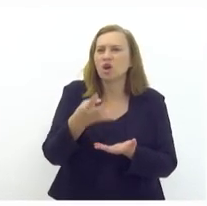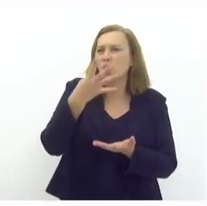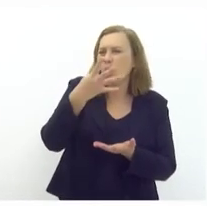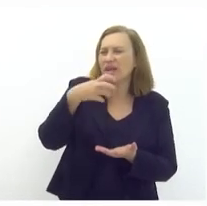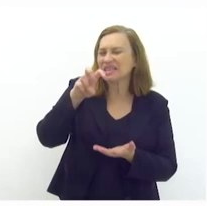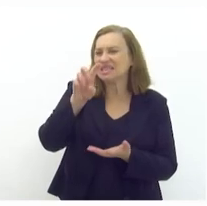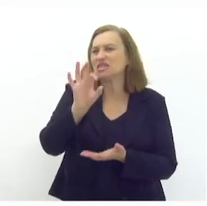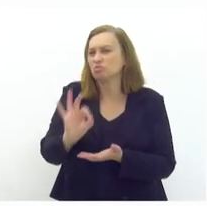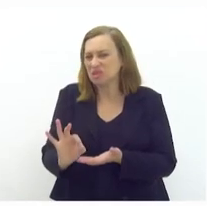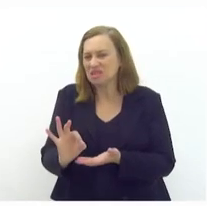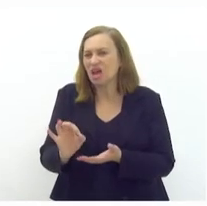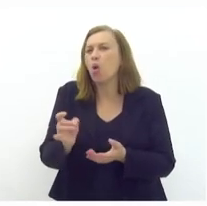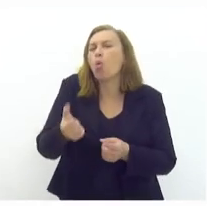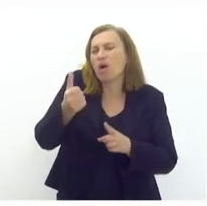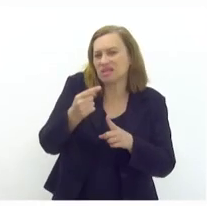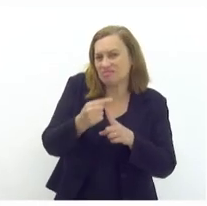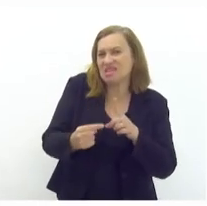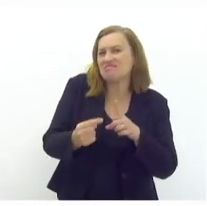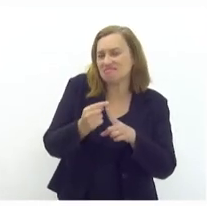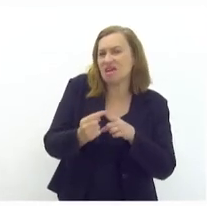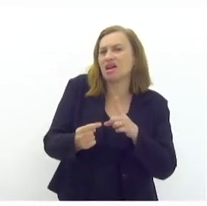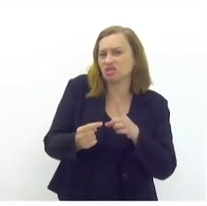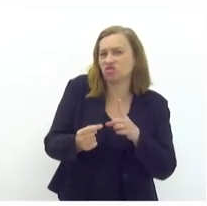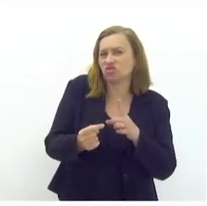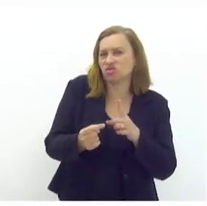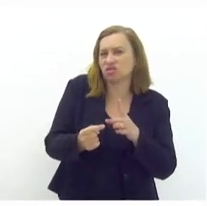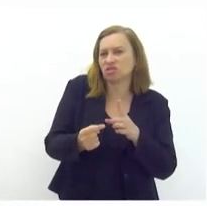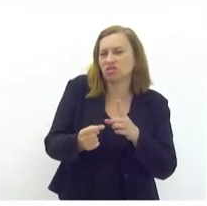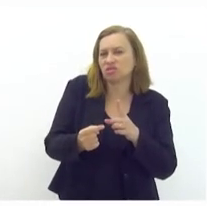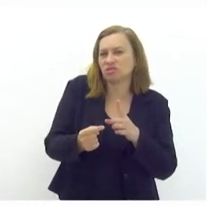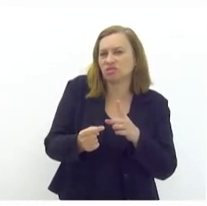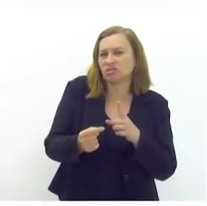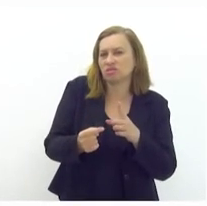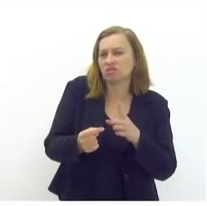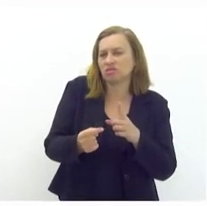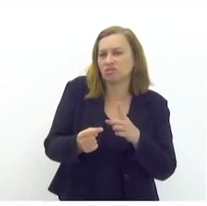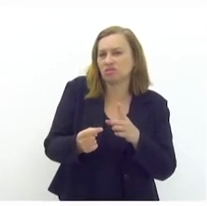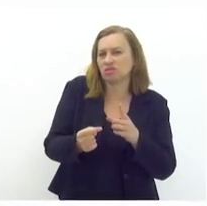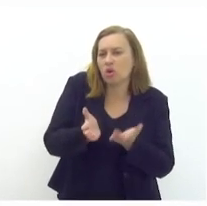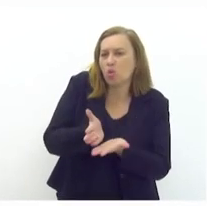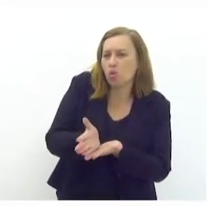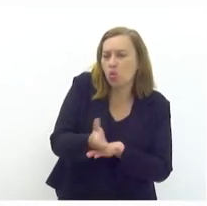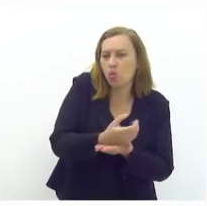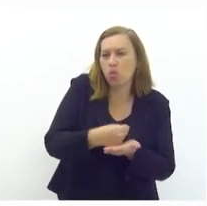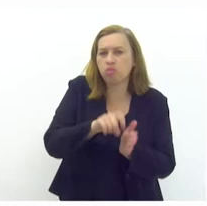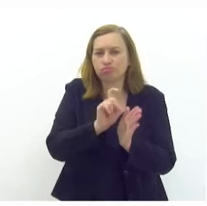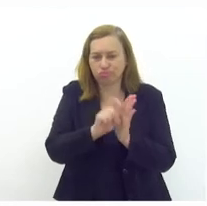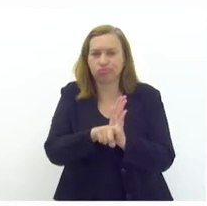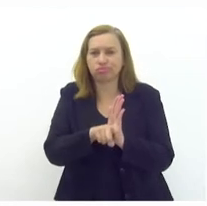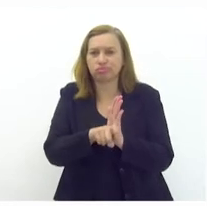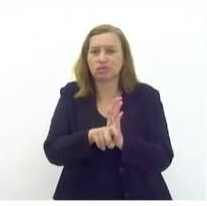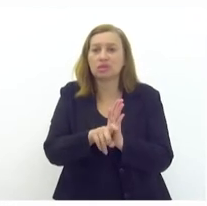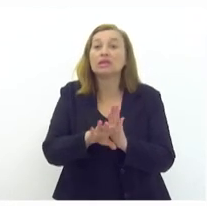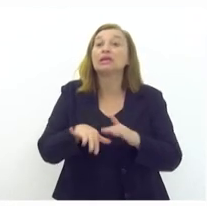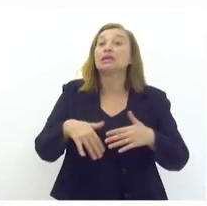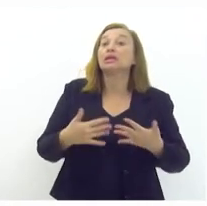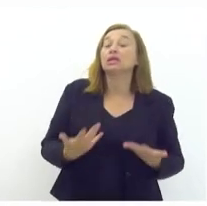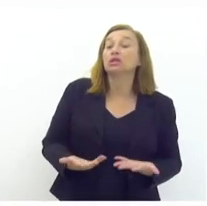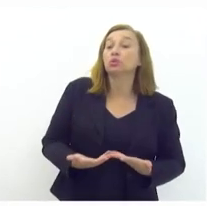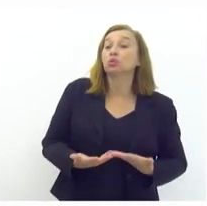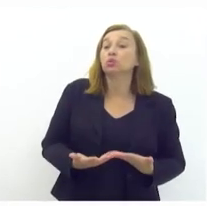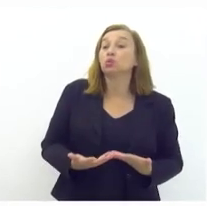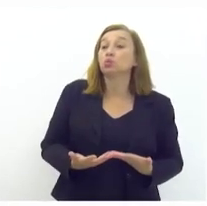45% quase metade da receita tributária enquanto que